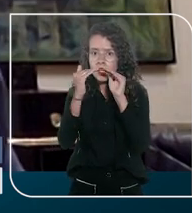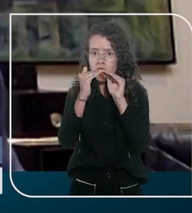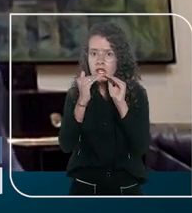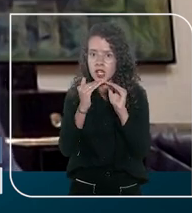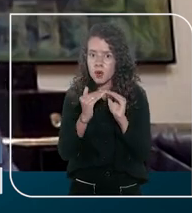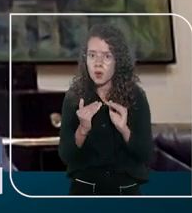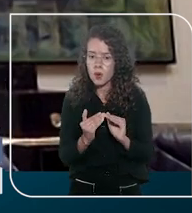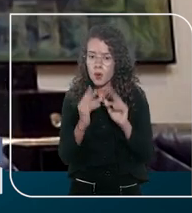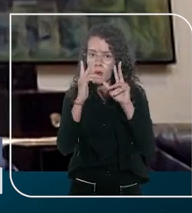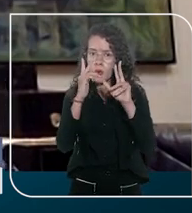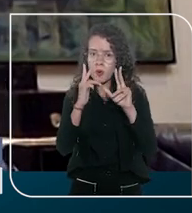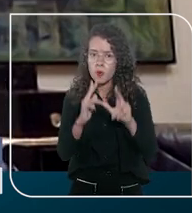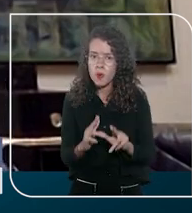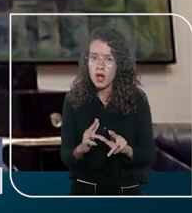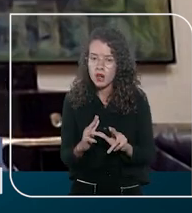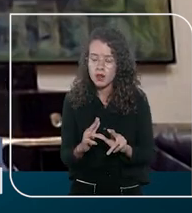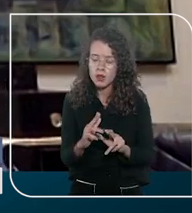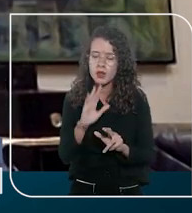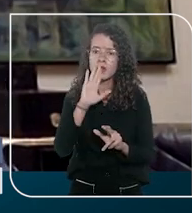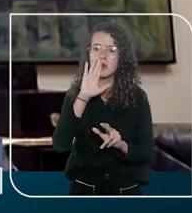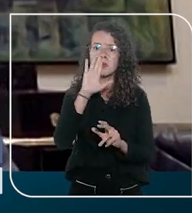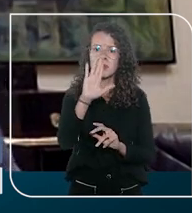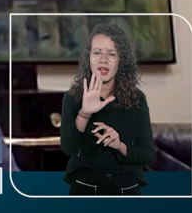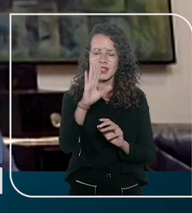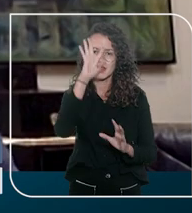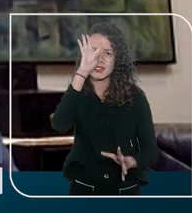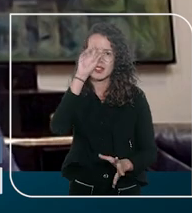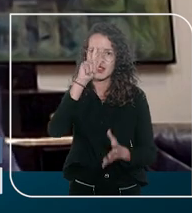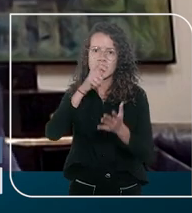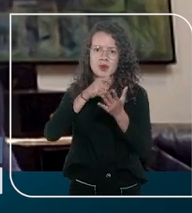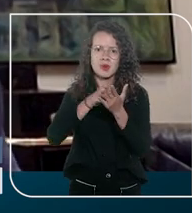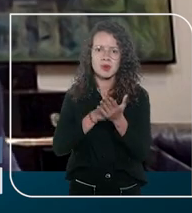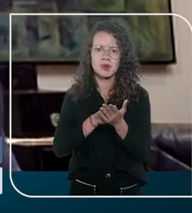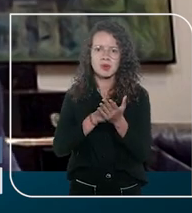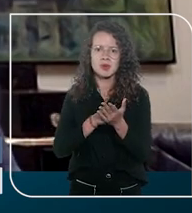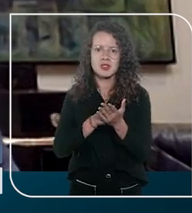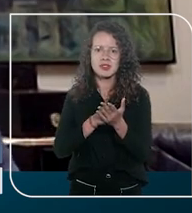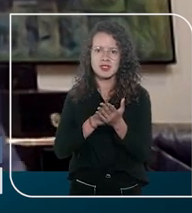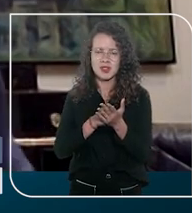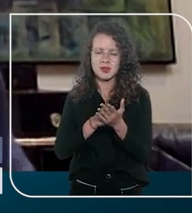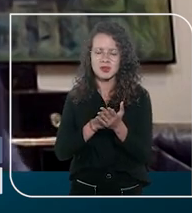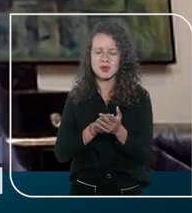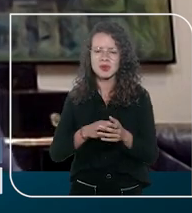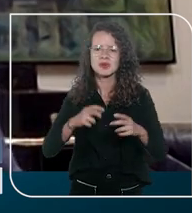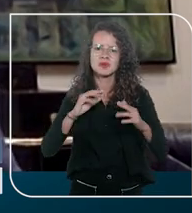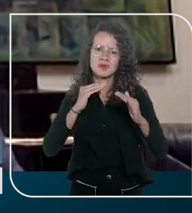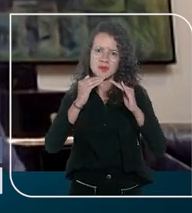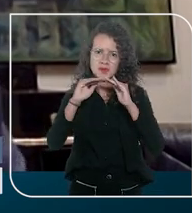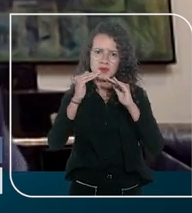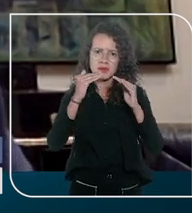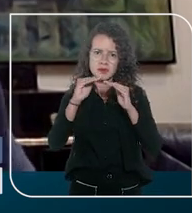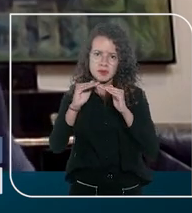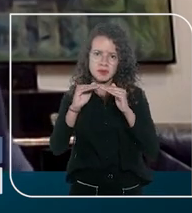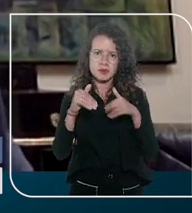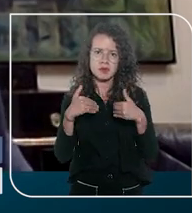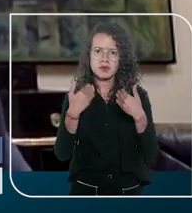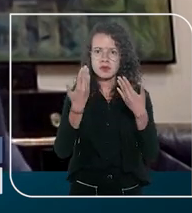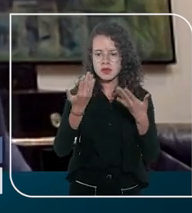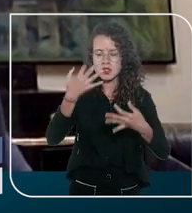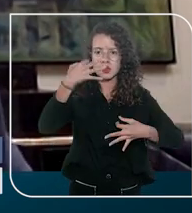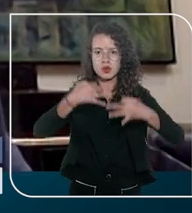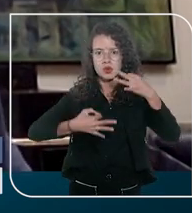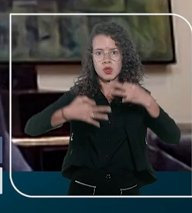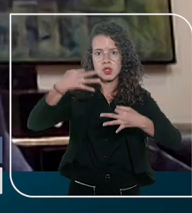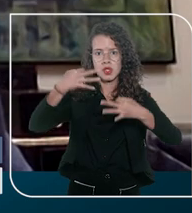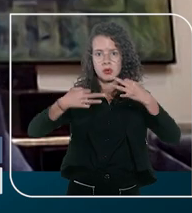porém concluíram de forma divergente, razão pela qual justificaria, então, o julgamento de mérito